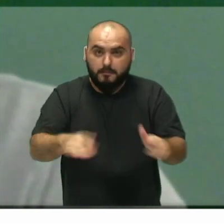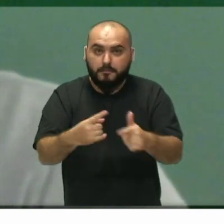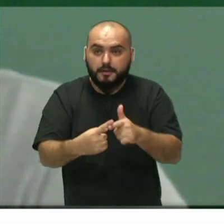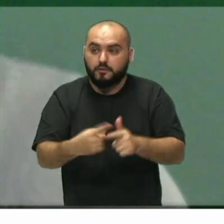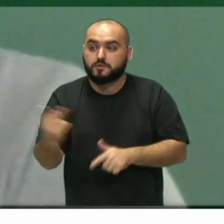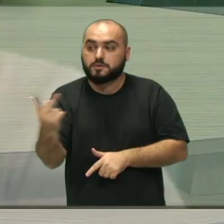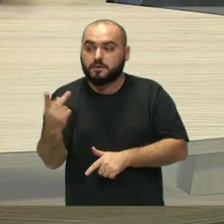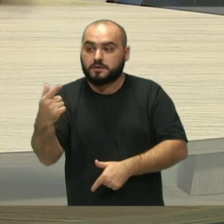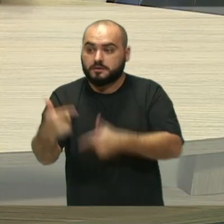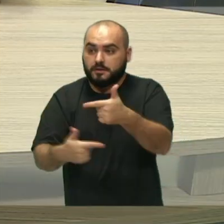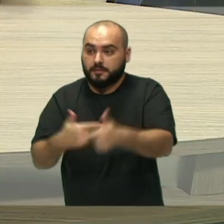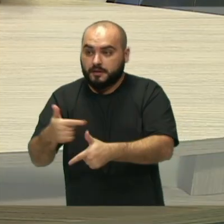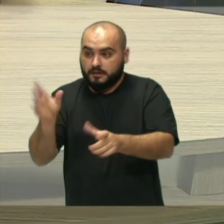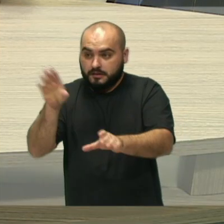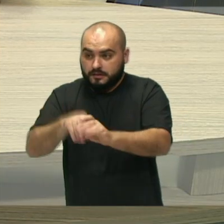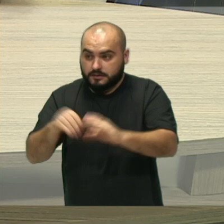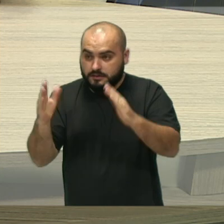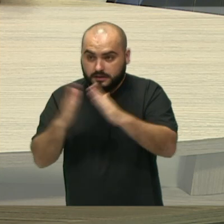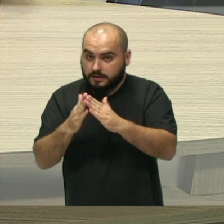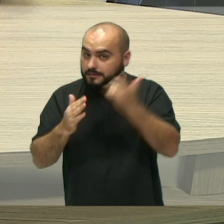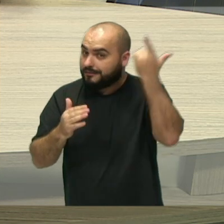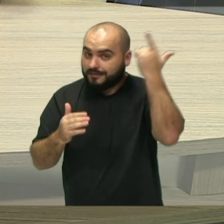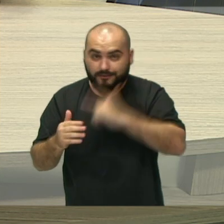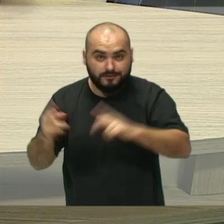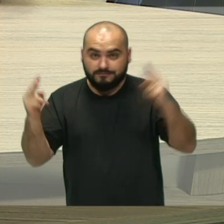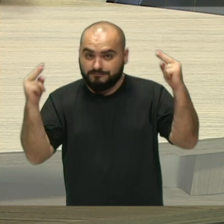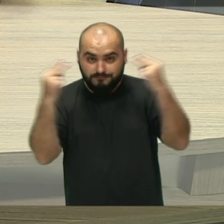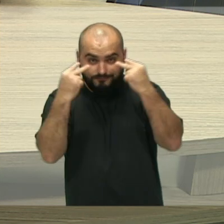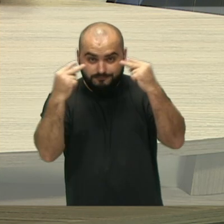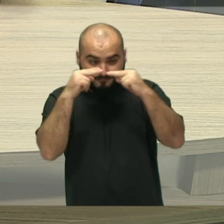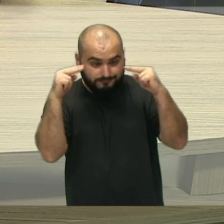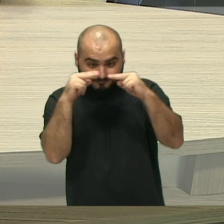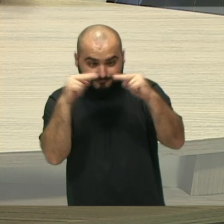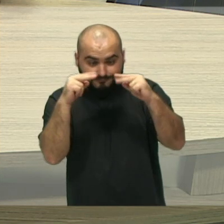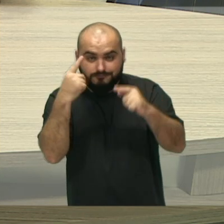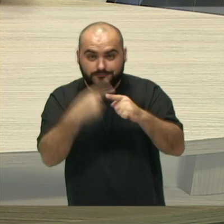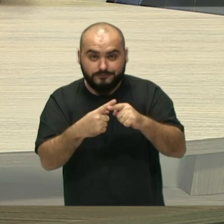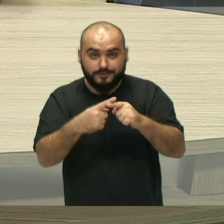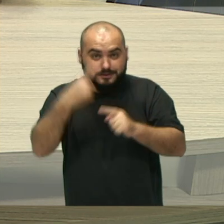não conseguem mais se olhar, porque eles têm que conviver 24 horas por dia.